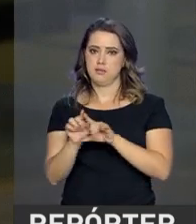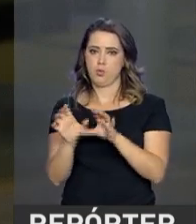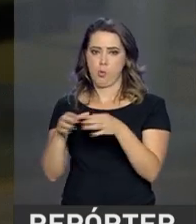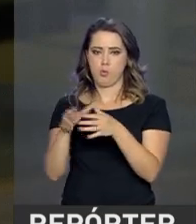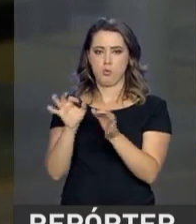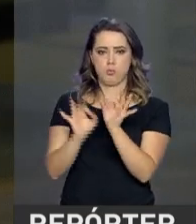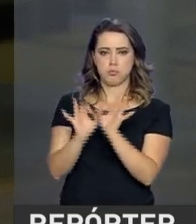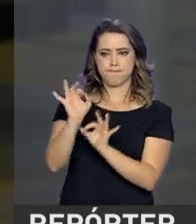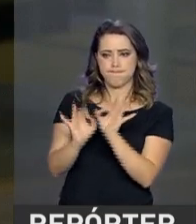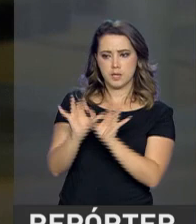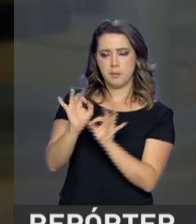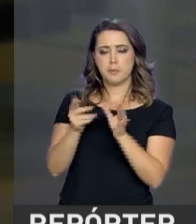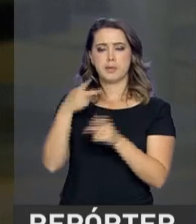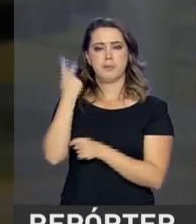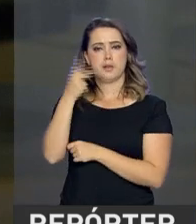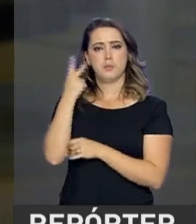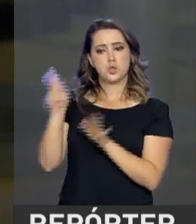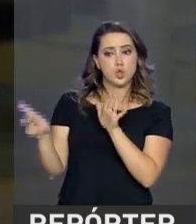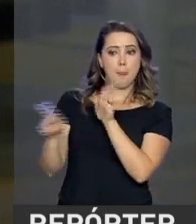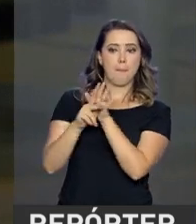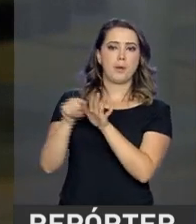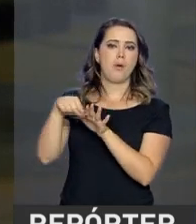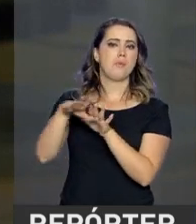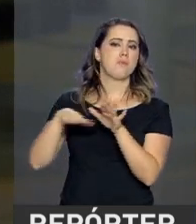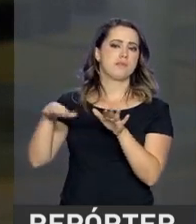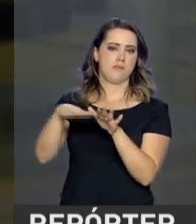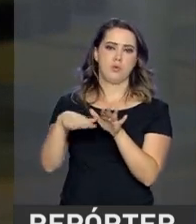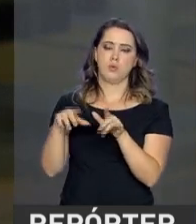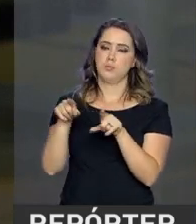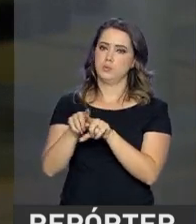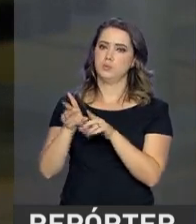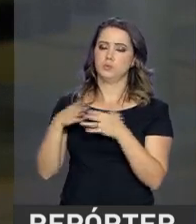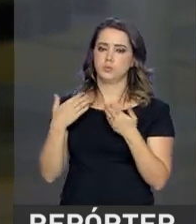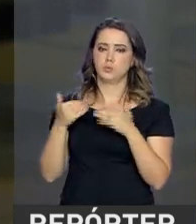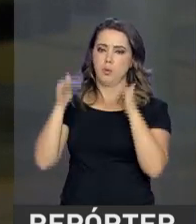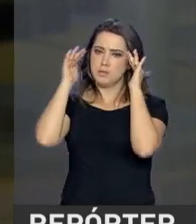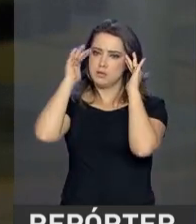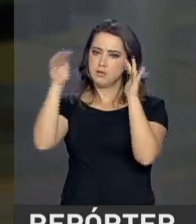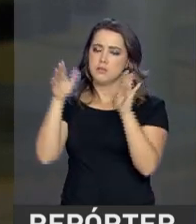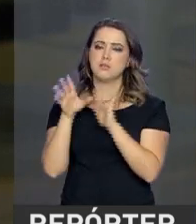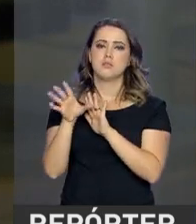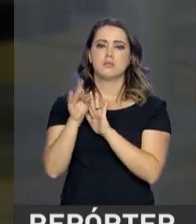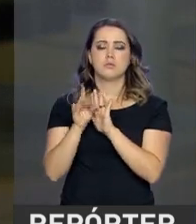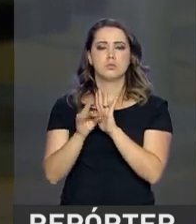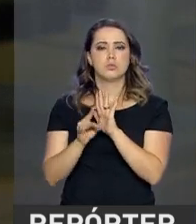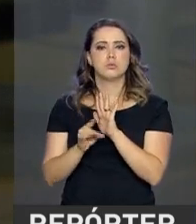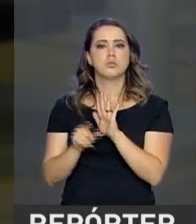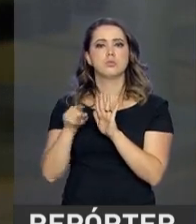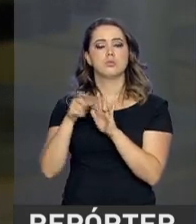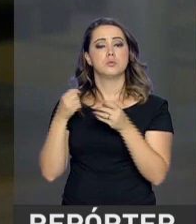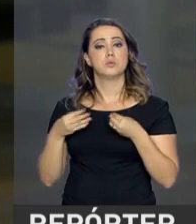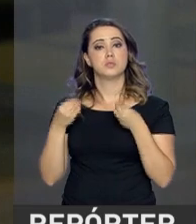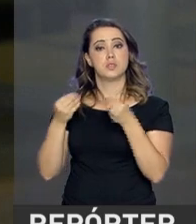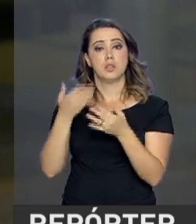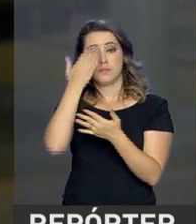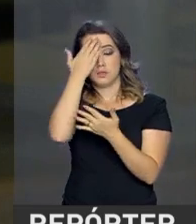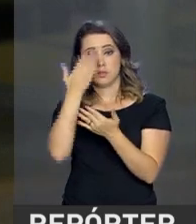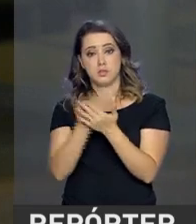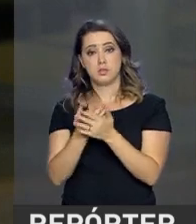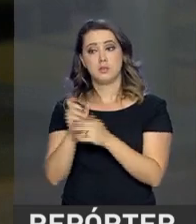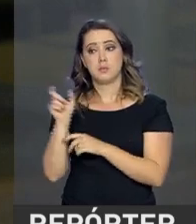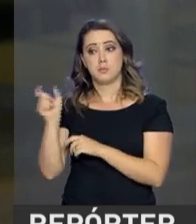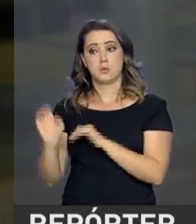estavam escondidos dia obedecer e sustenta uma política regulatória que realmente traga credibilidade para